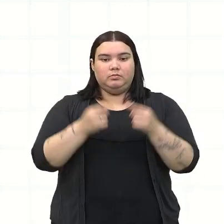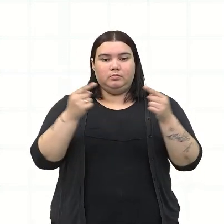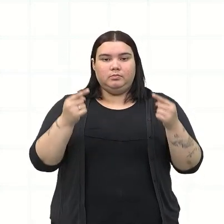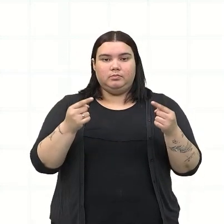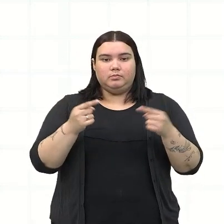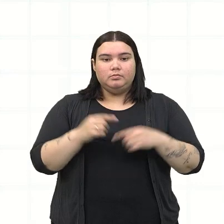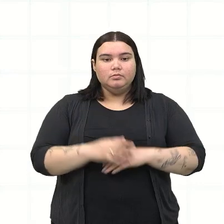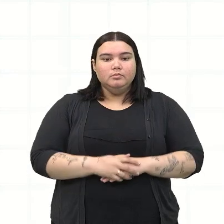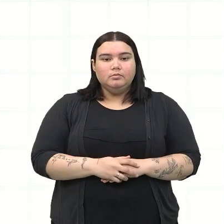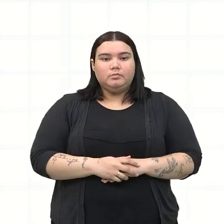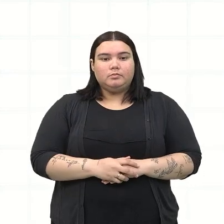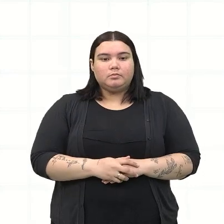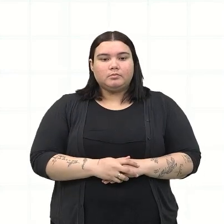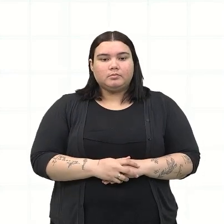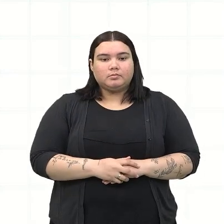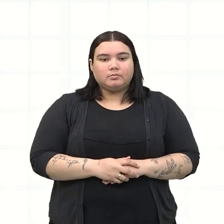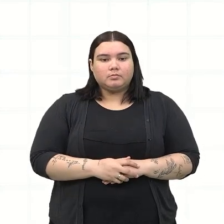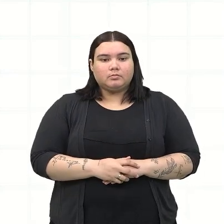o will. Então,